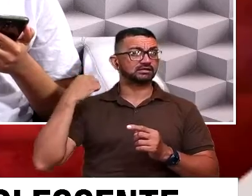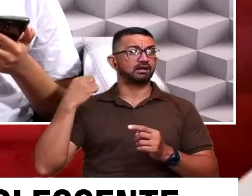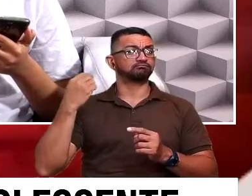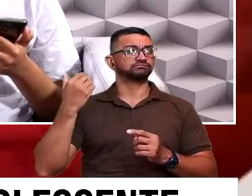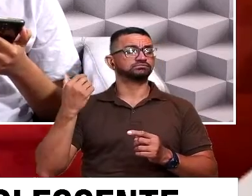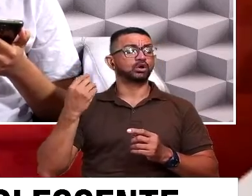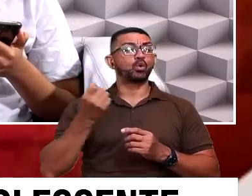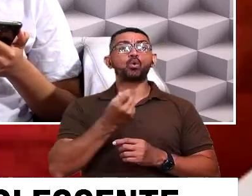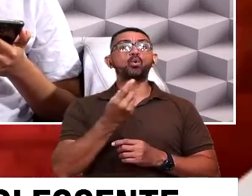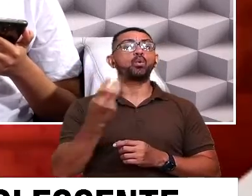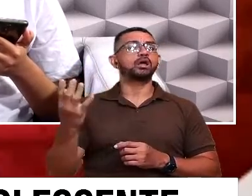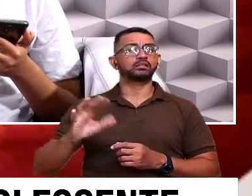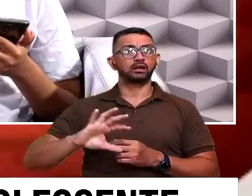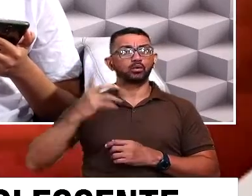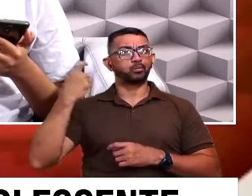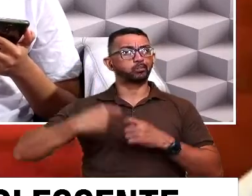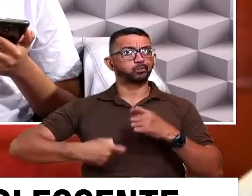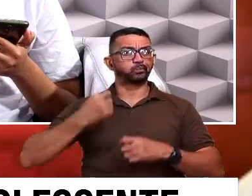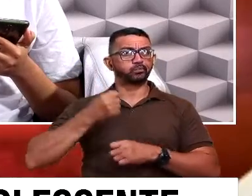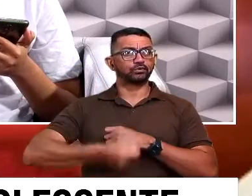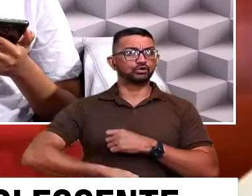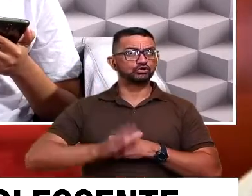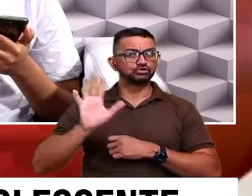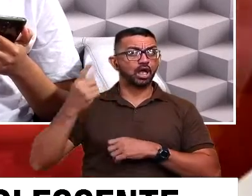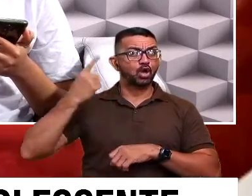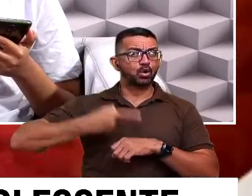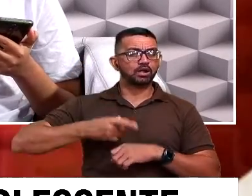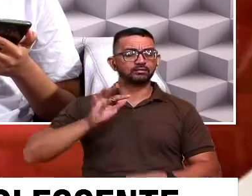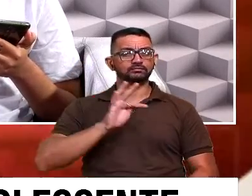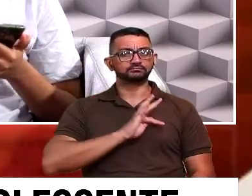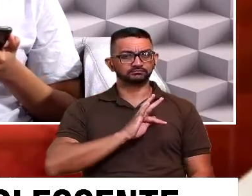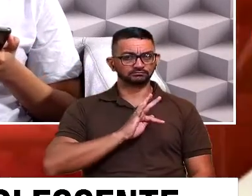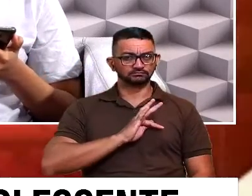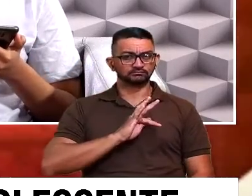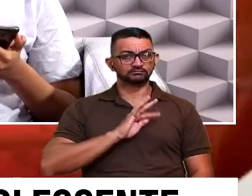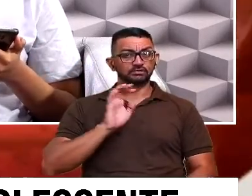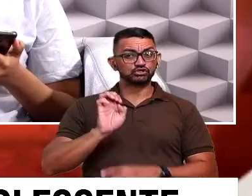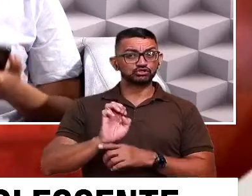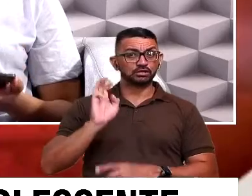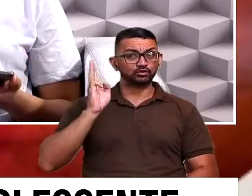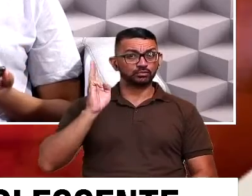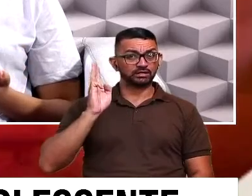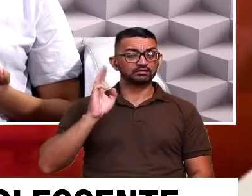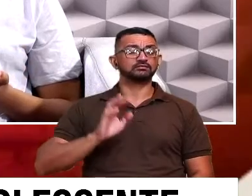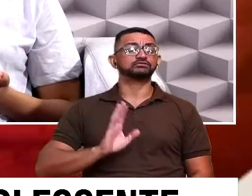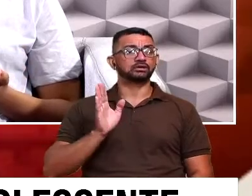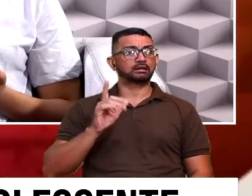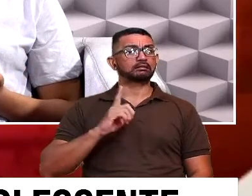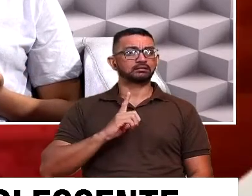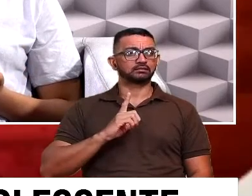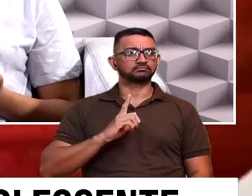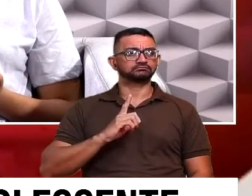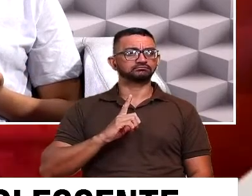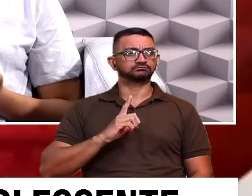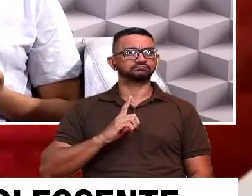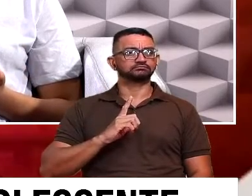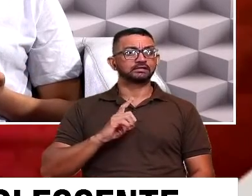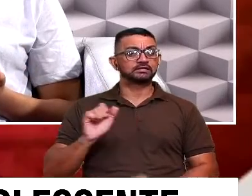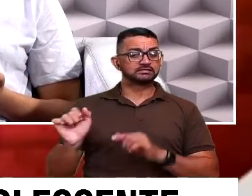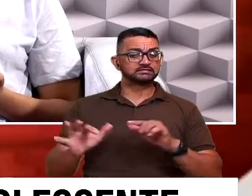posso contar só nos últimos dias quantos casos assim a gente recebeu confirmação da polícia no estado do Maranhão acho que